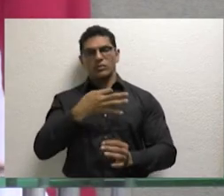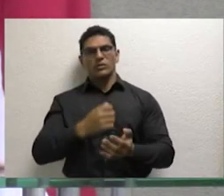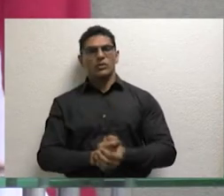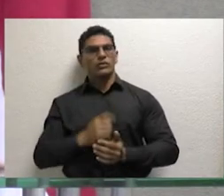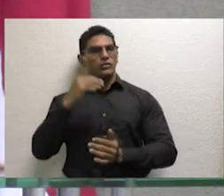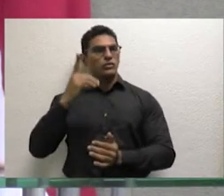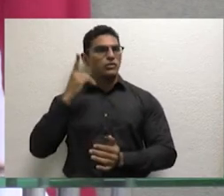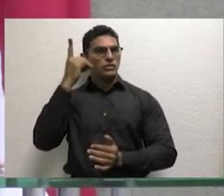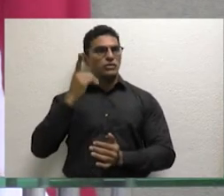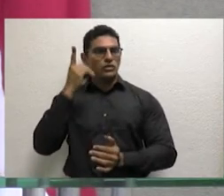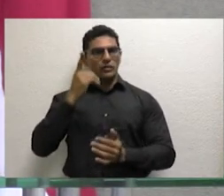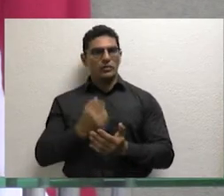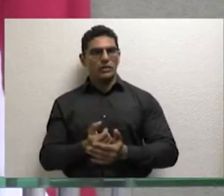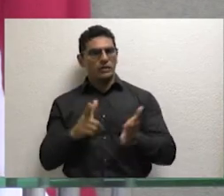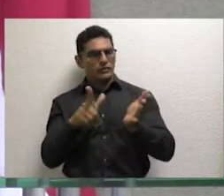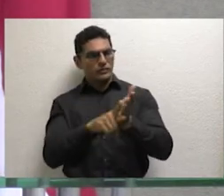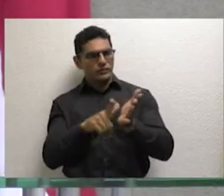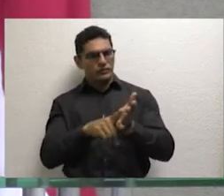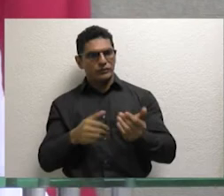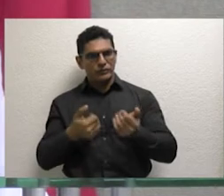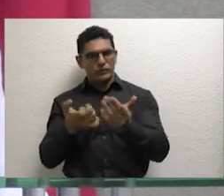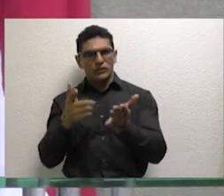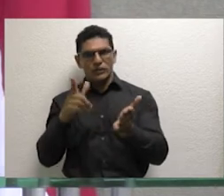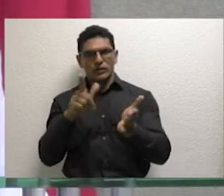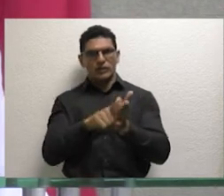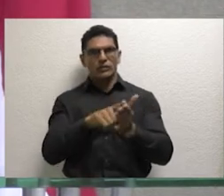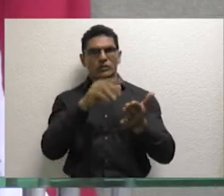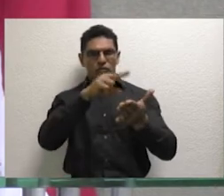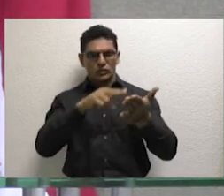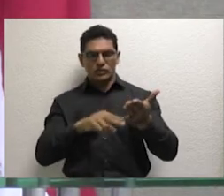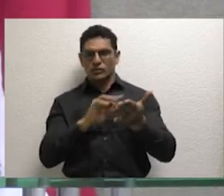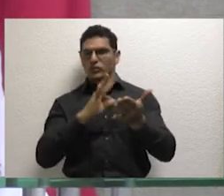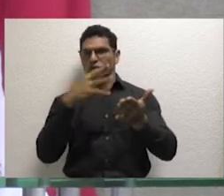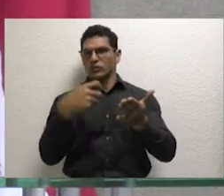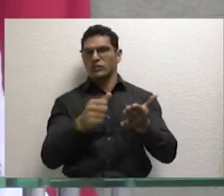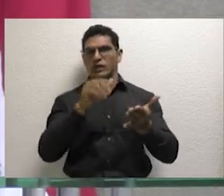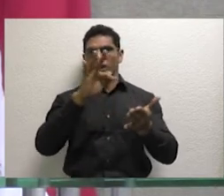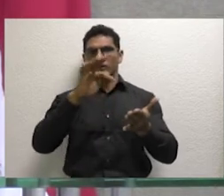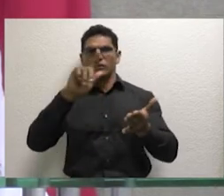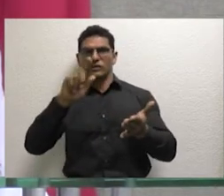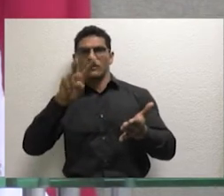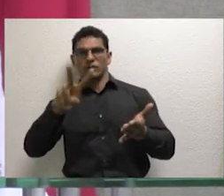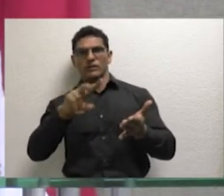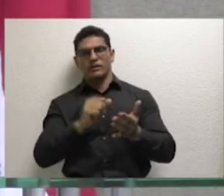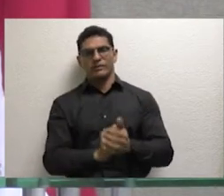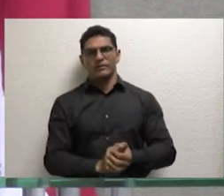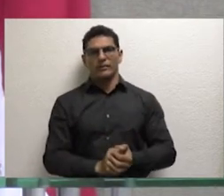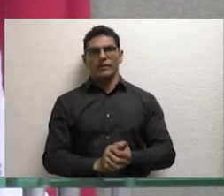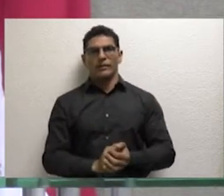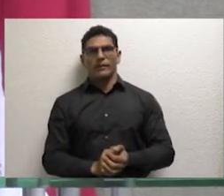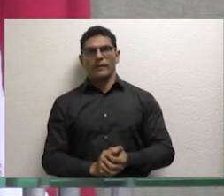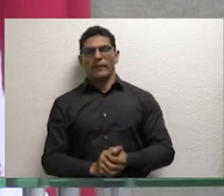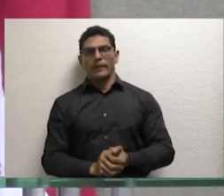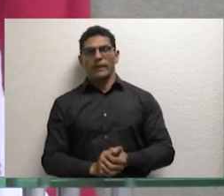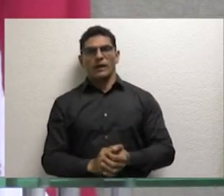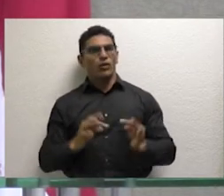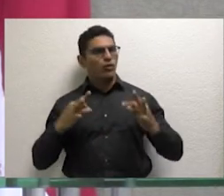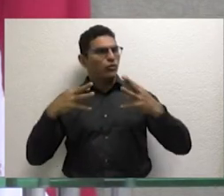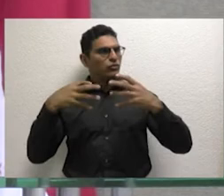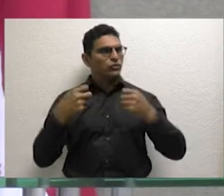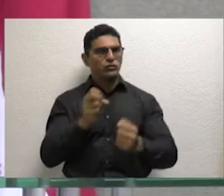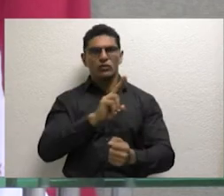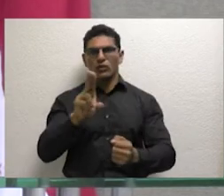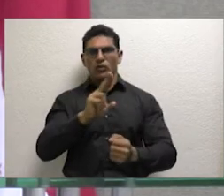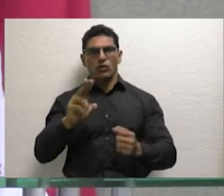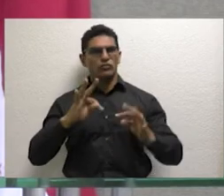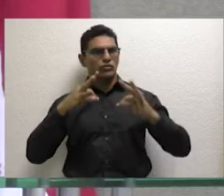receberam esse estudo completo da FGV não esse resumo que eu trouxe mas com todas as métricas com o nome de